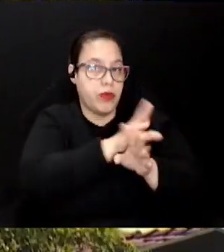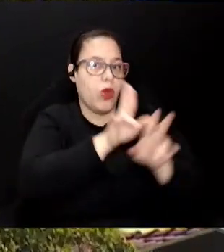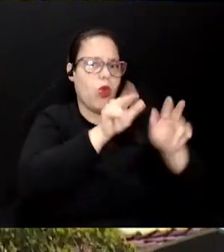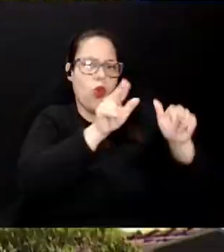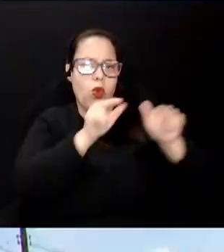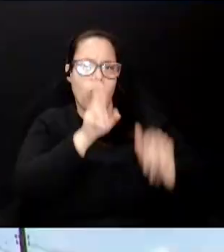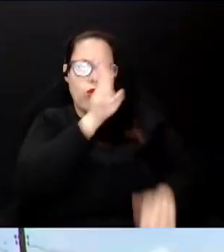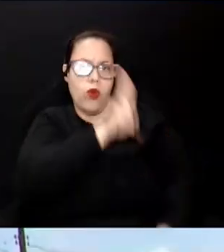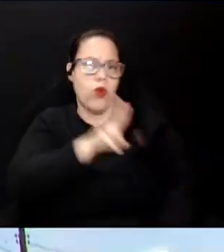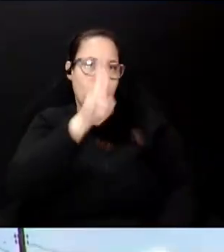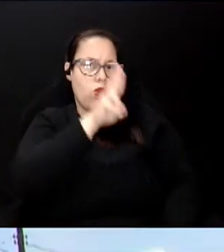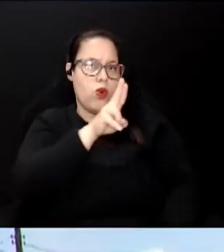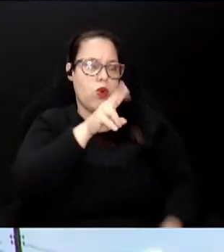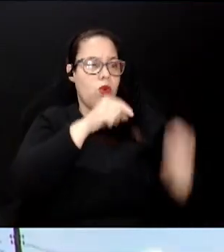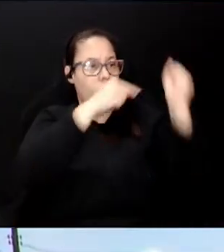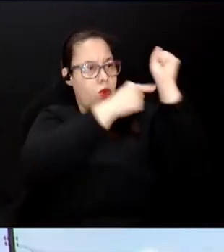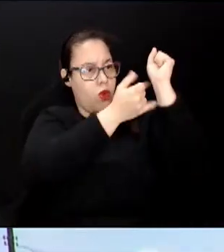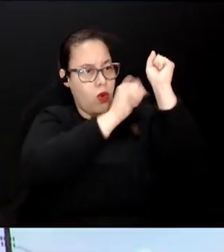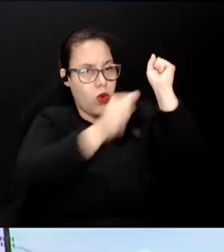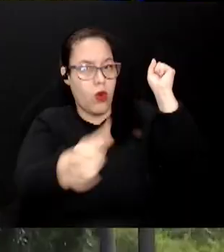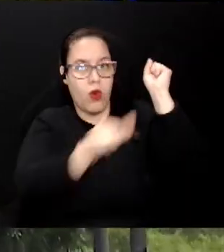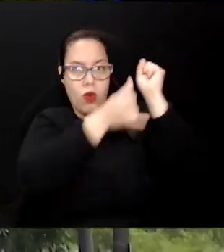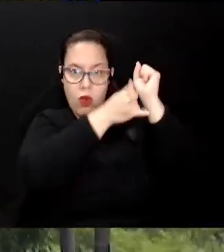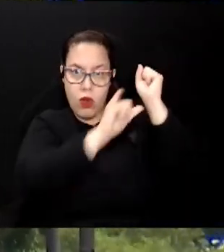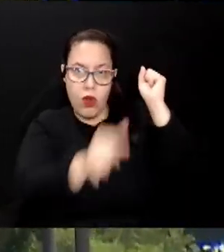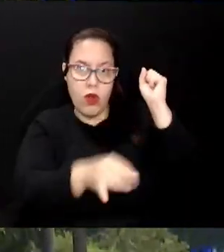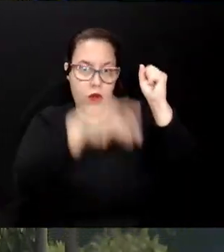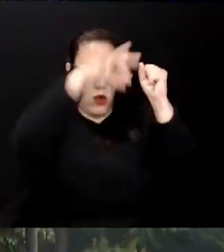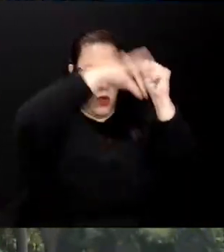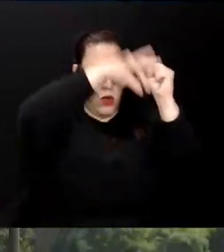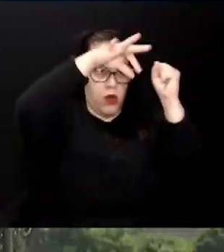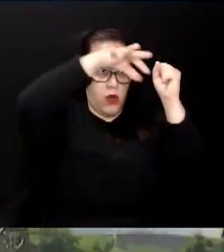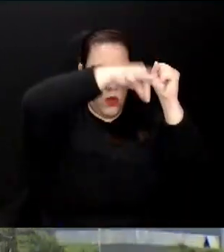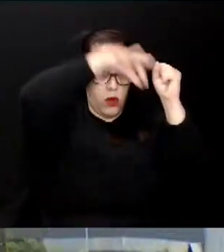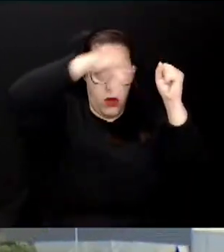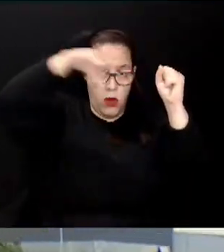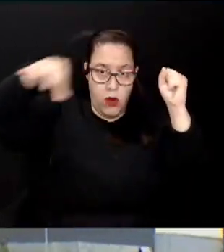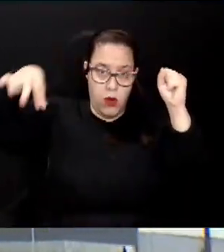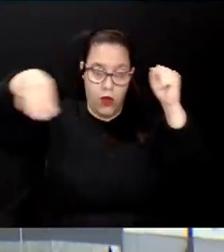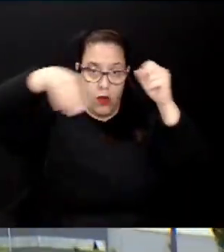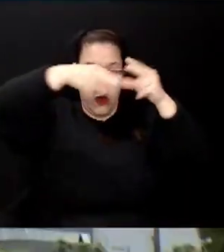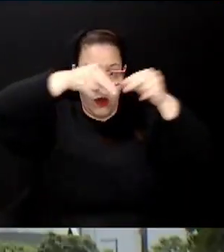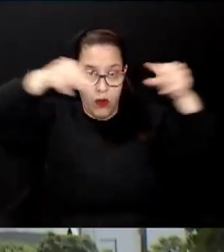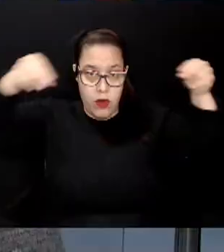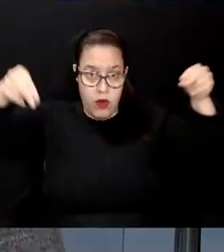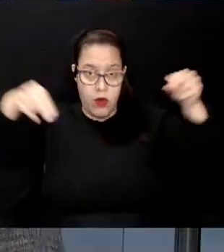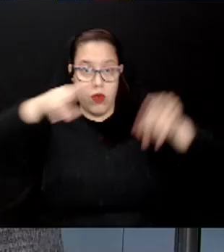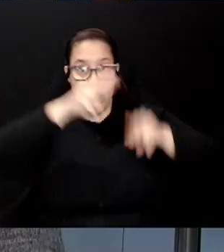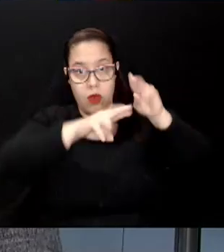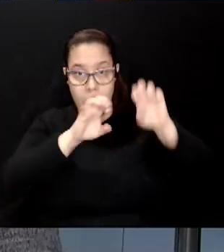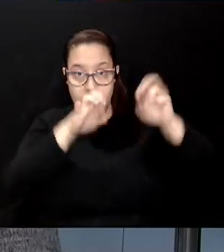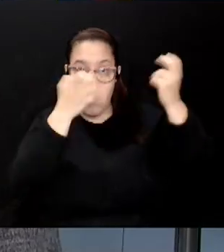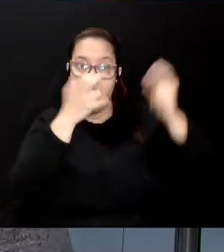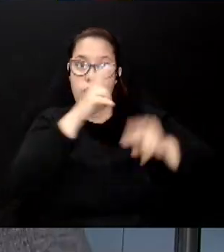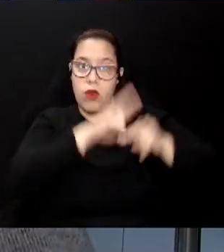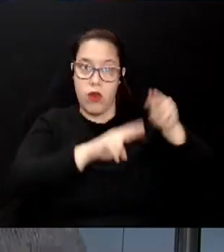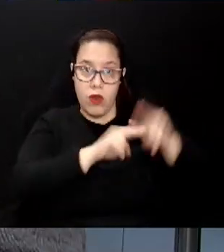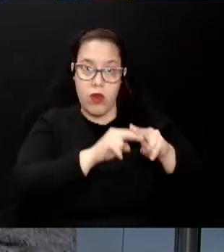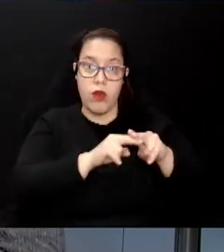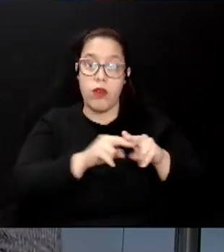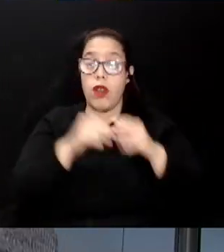postes ou cabos de energia para pendurar bandeirinhas ou enfeites típicos das festas juninas. A rede